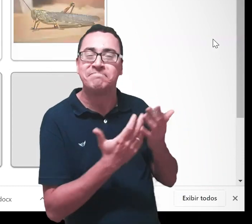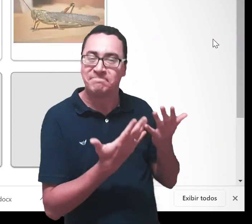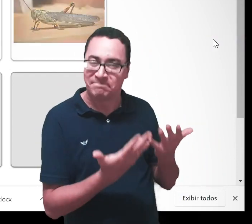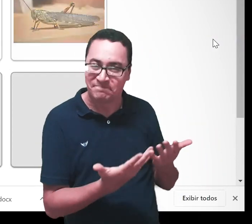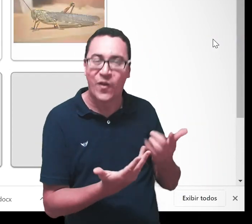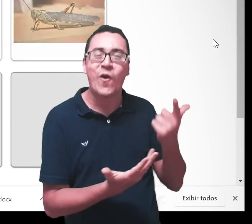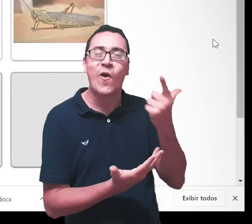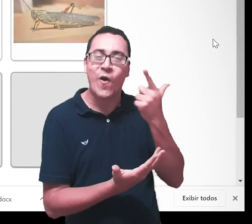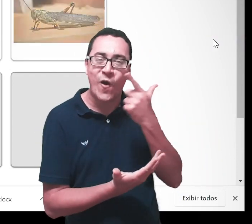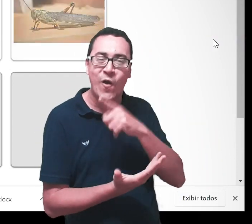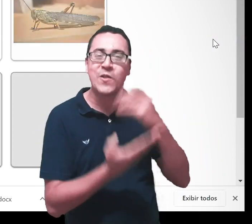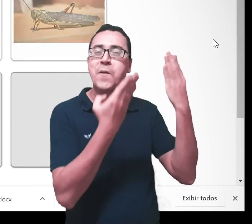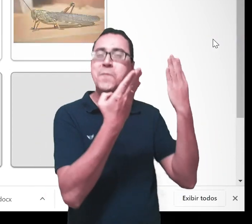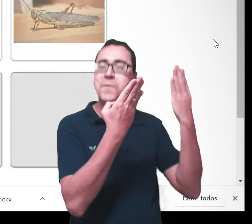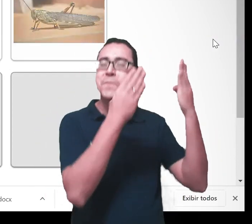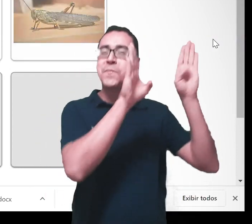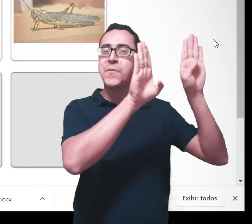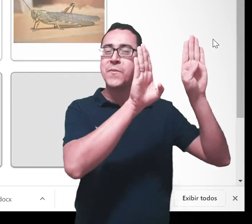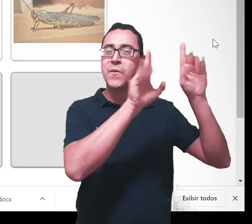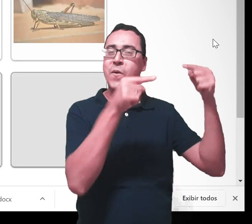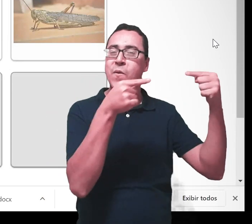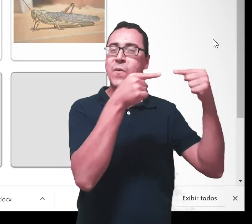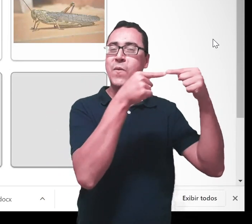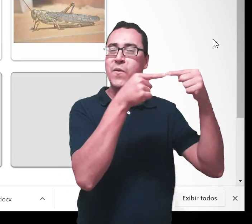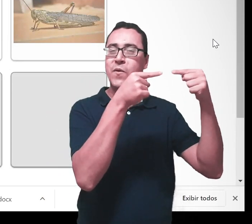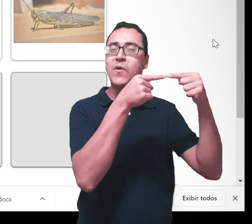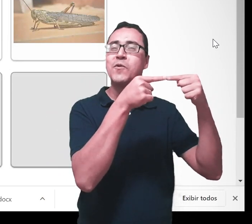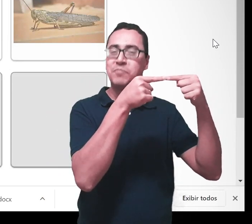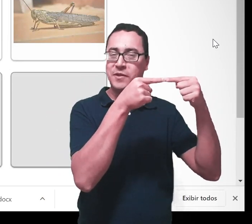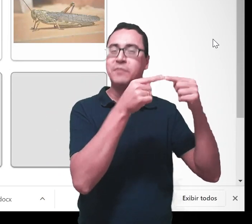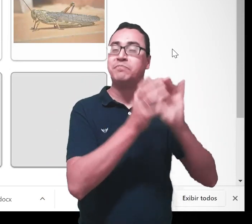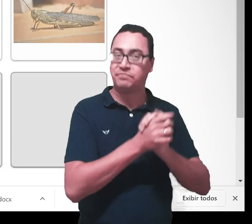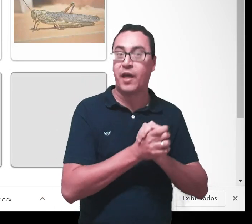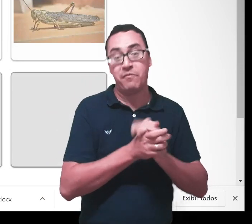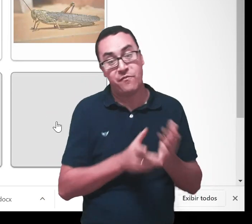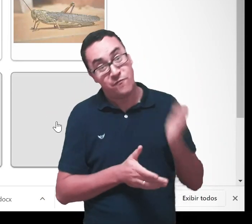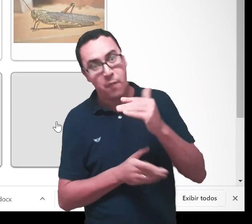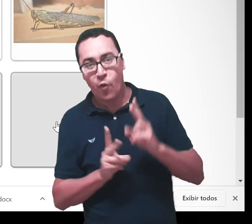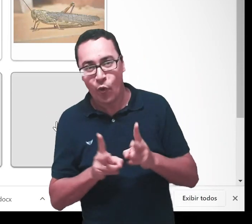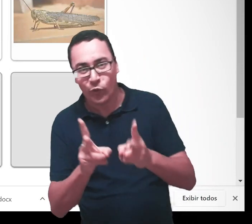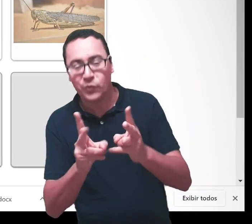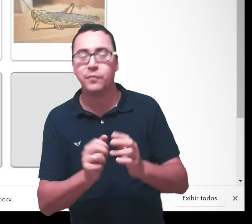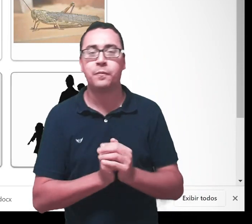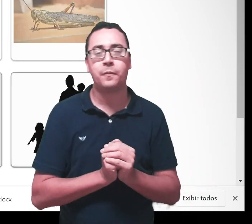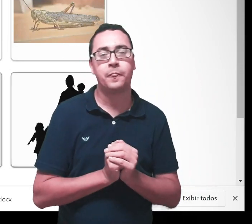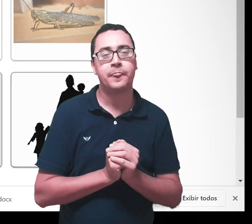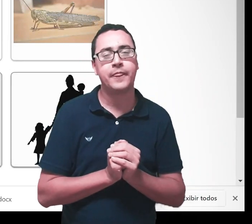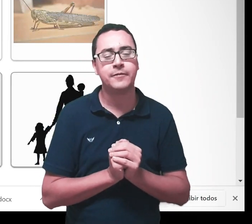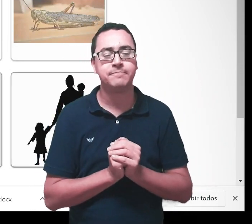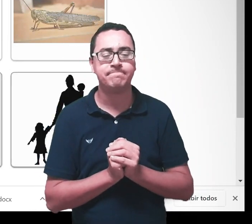Conseguimos nosso primeiro par. Vamos continuar então.